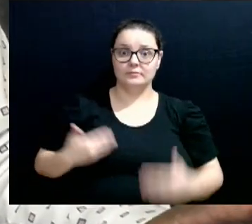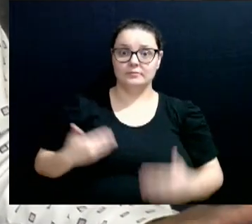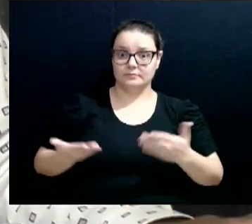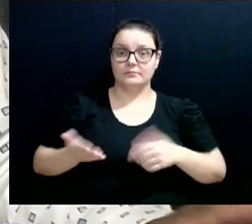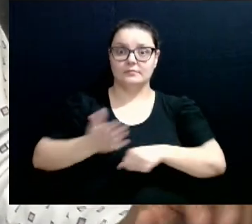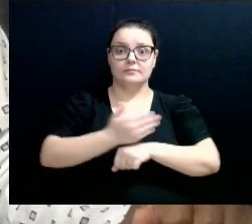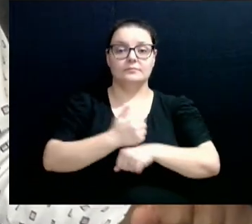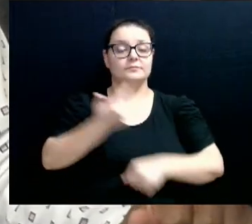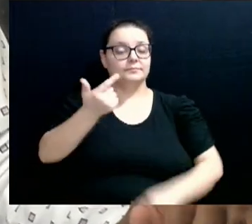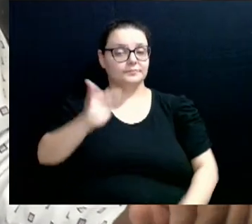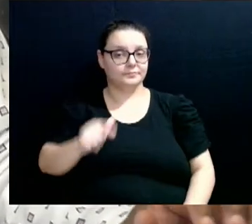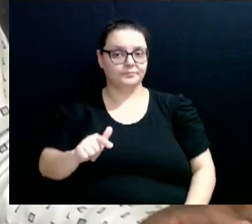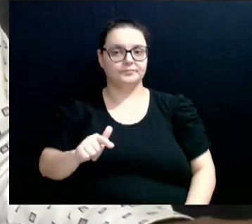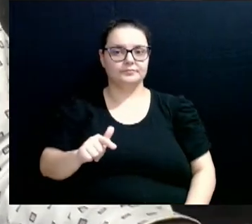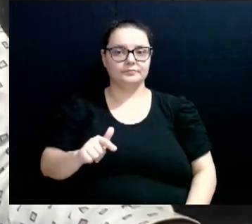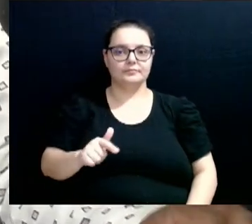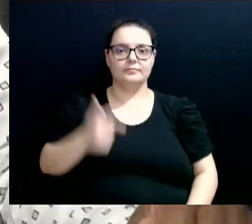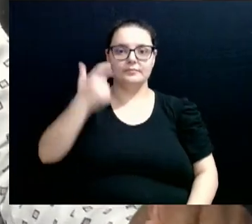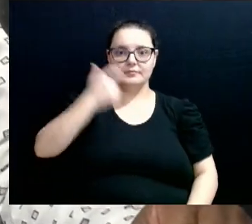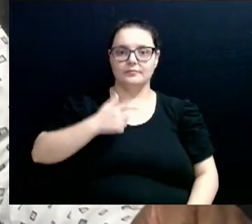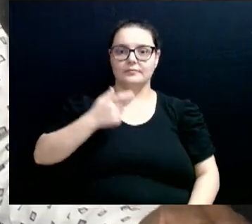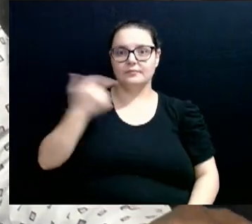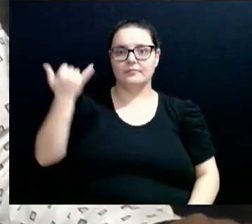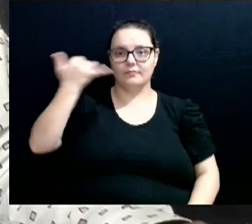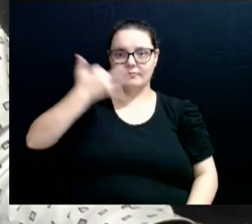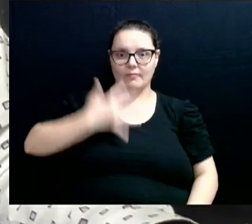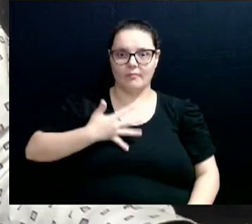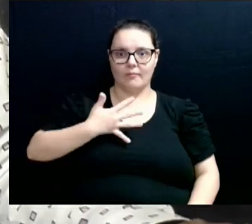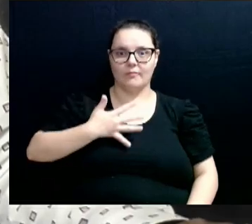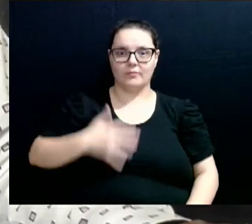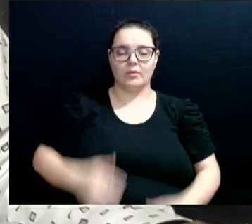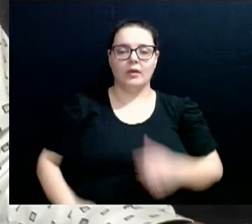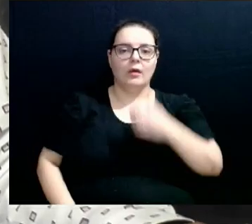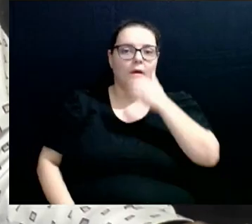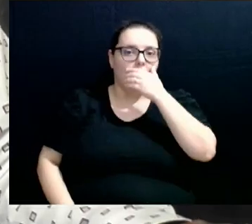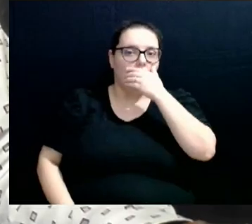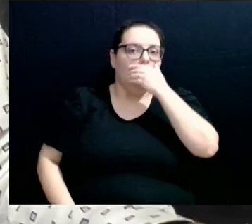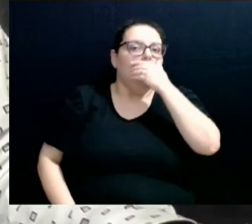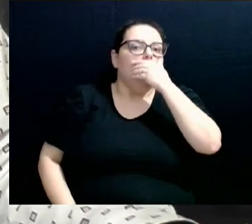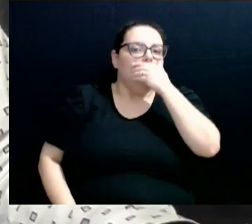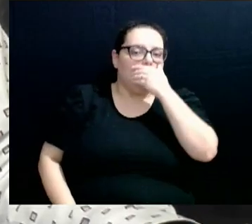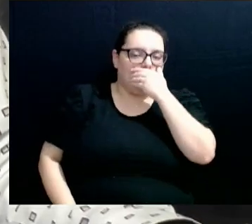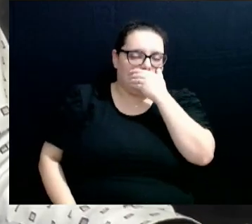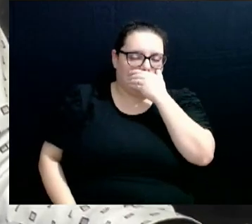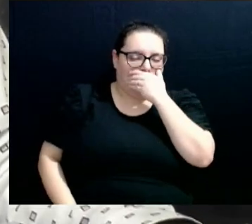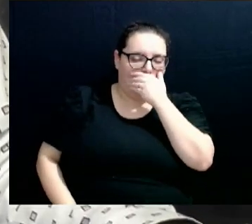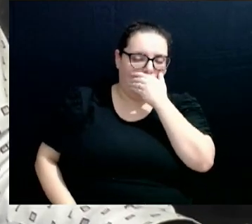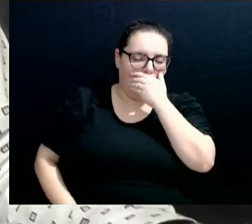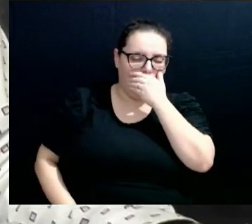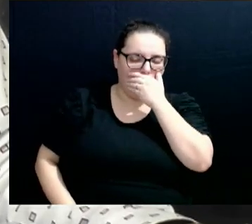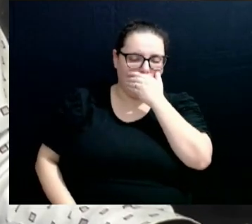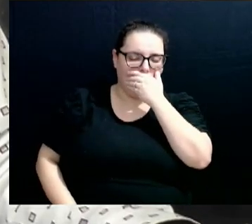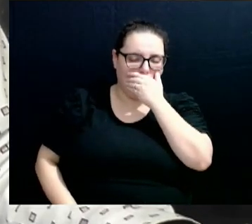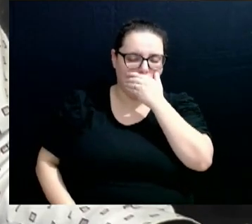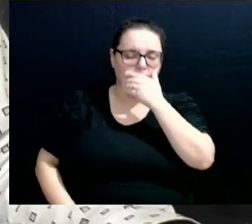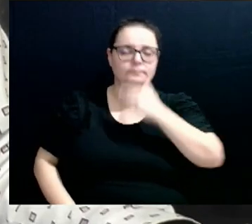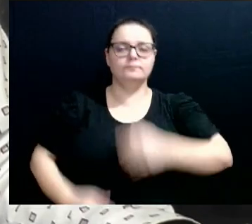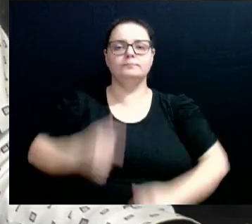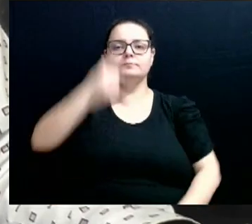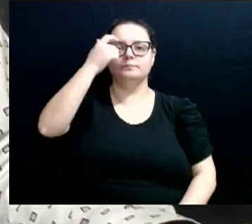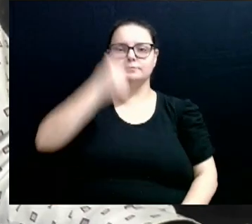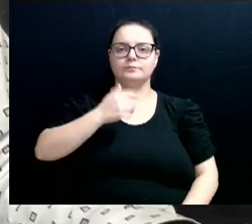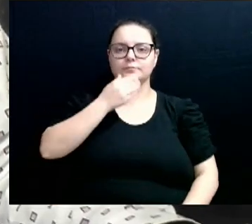prosseguirmos, eu farei a minha audiodescrição. Eu sou um homem de pele preta, uso o